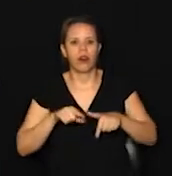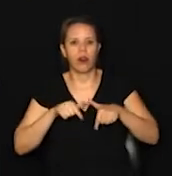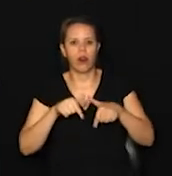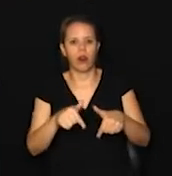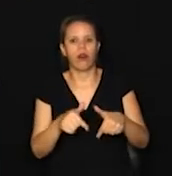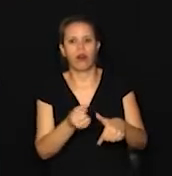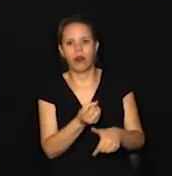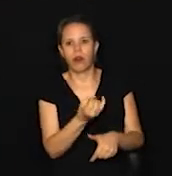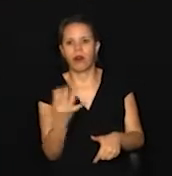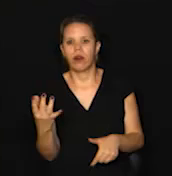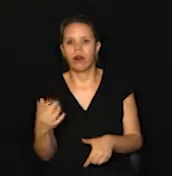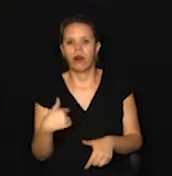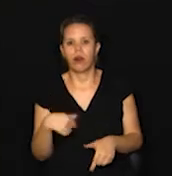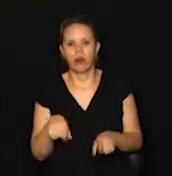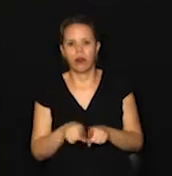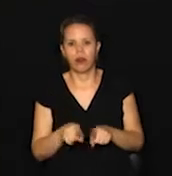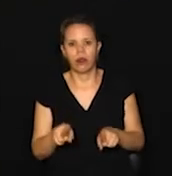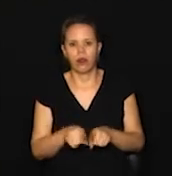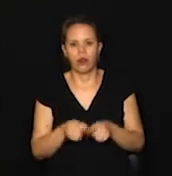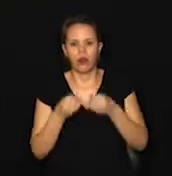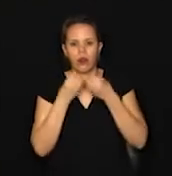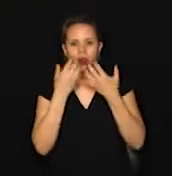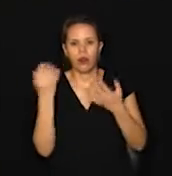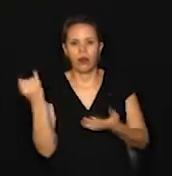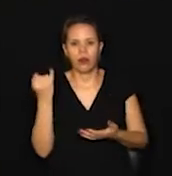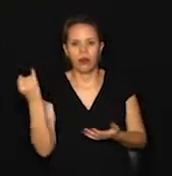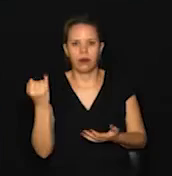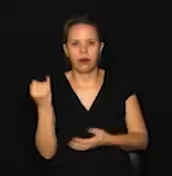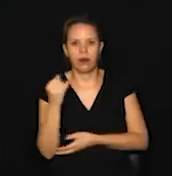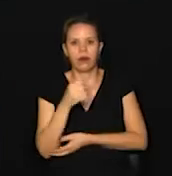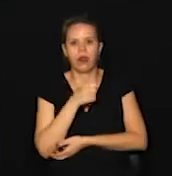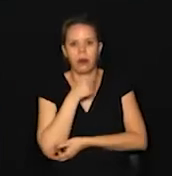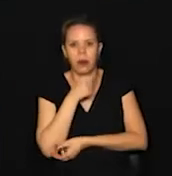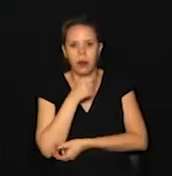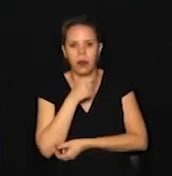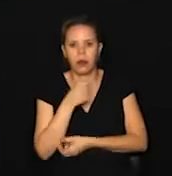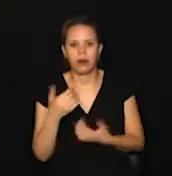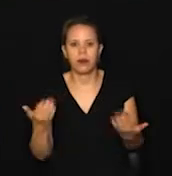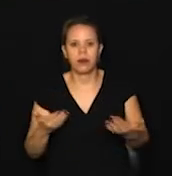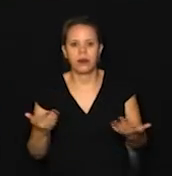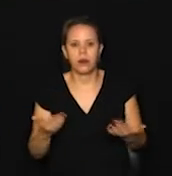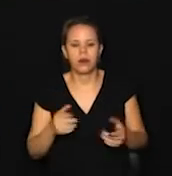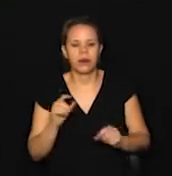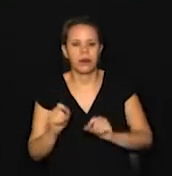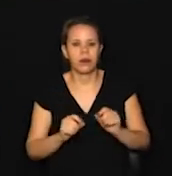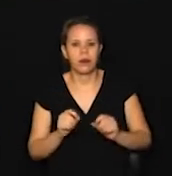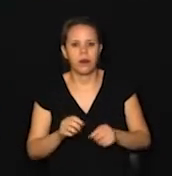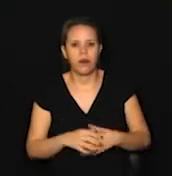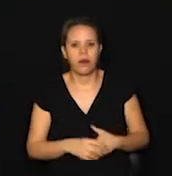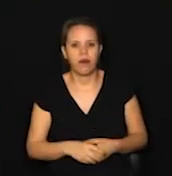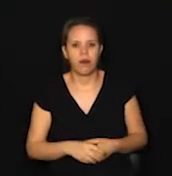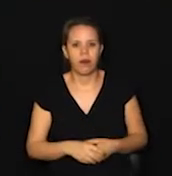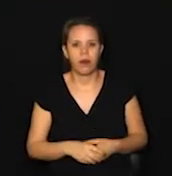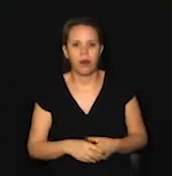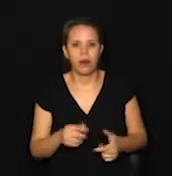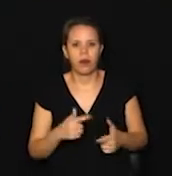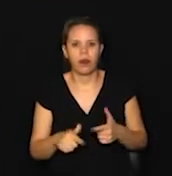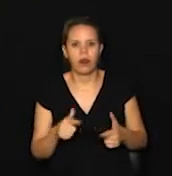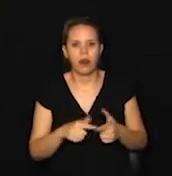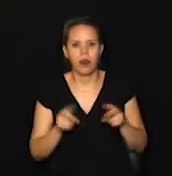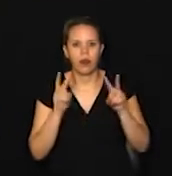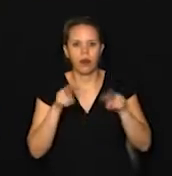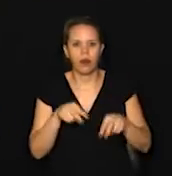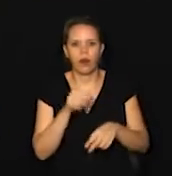segunda onda. E esse também foi um comentário importante na coletiva de hoje, em que essa situação é vista como